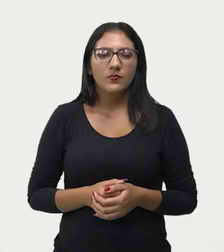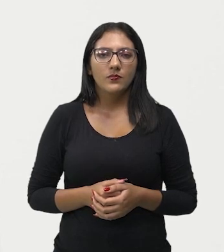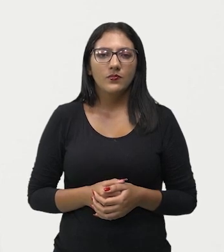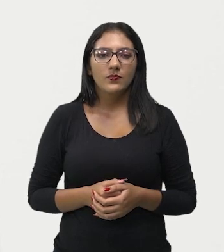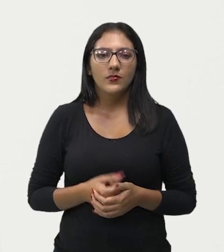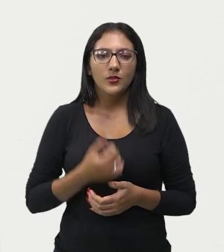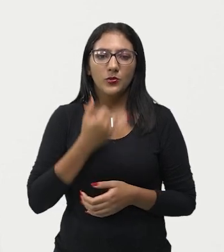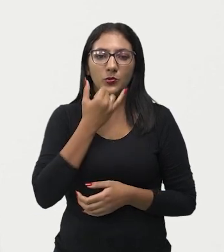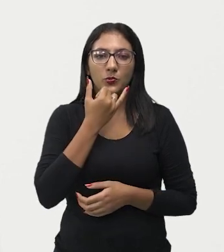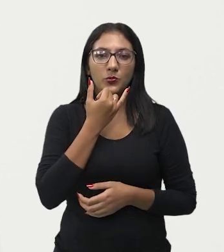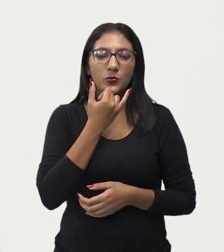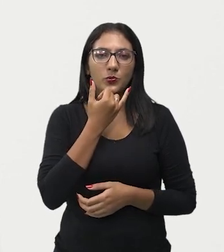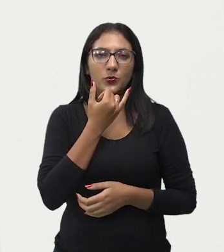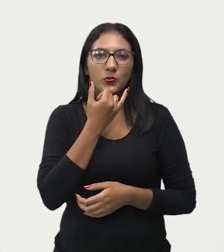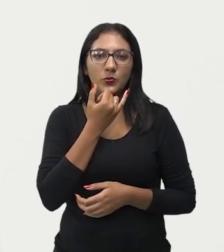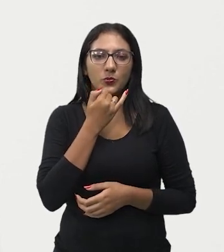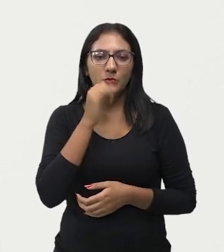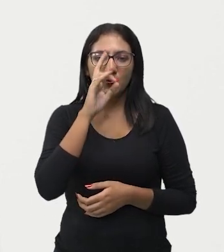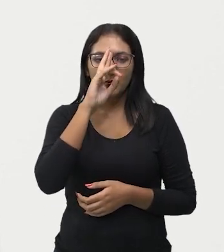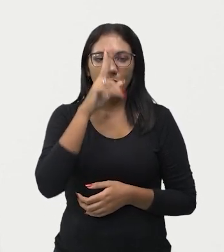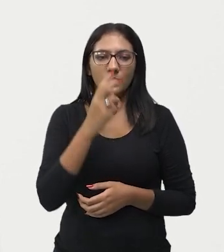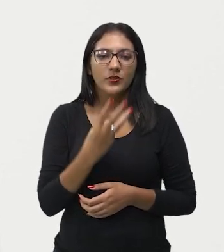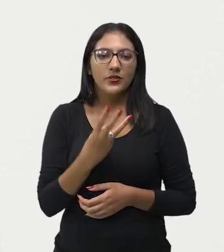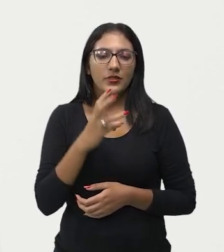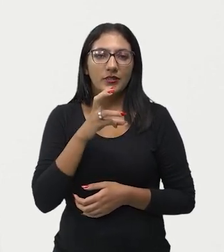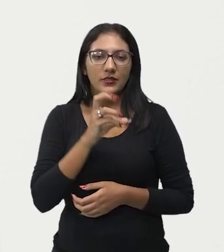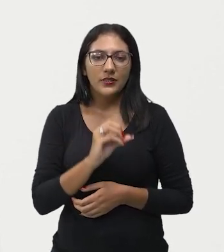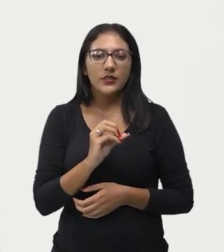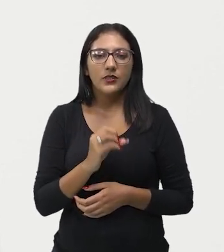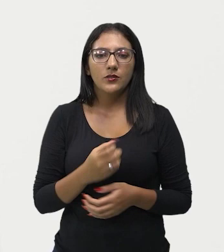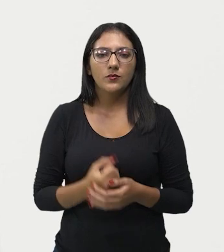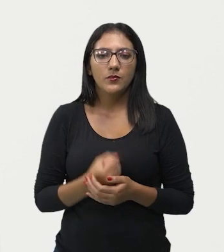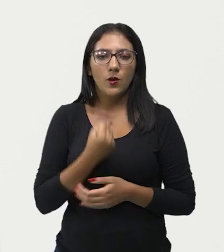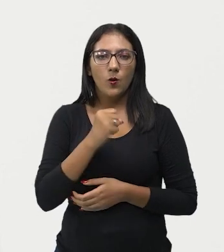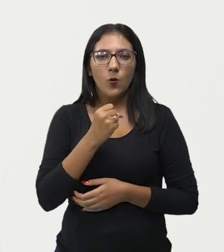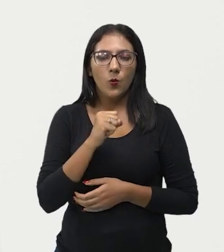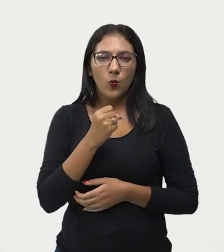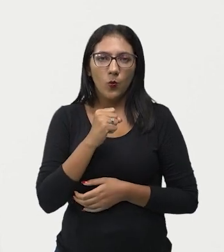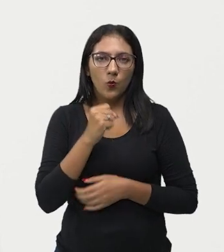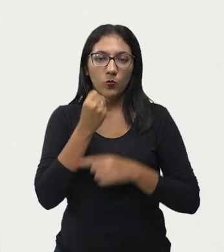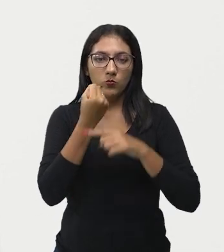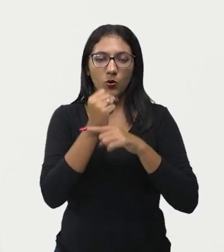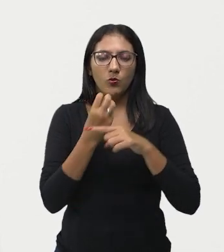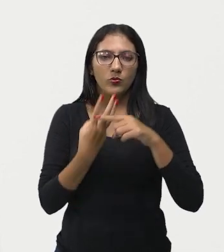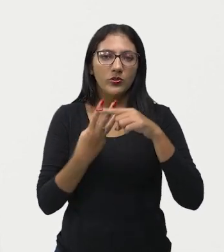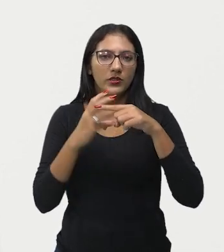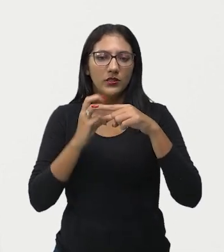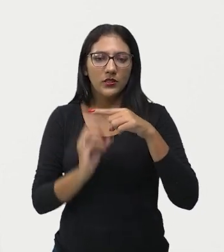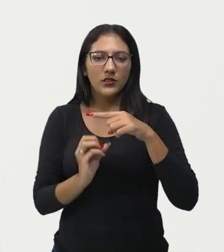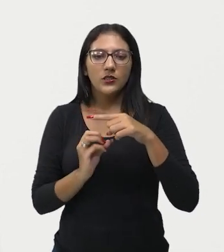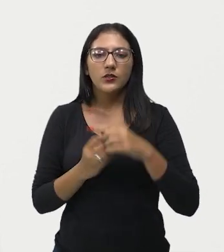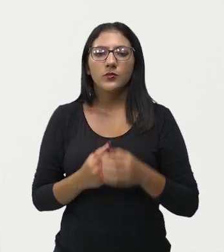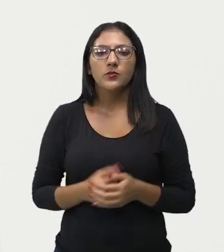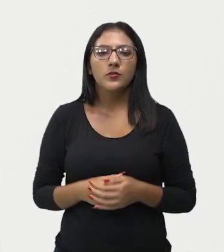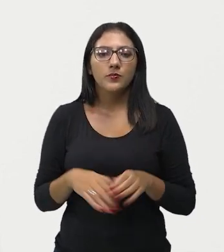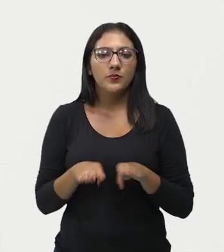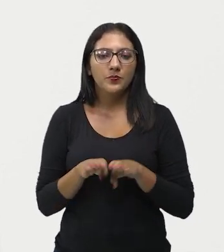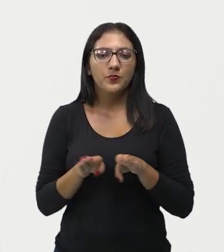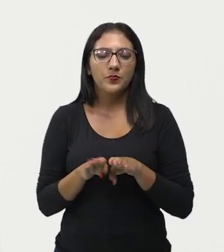Desculpa aí, meus queridos alunos, porque aqui, na verdade, é 8 sobre 30, que é 8 sobre total. E